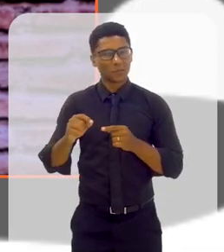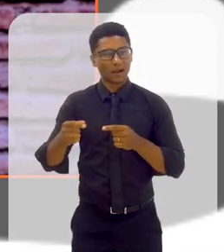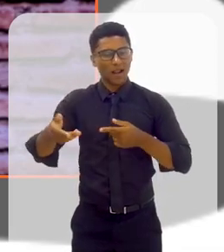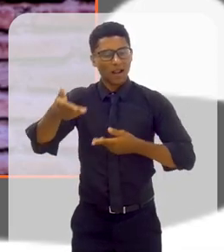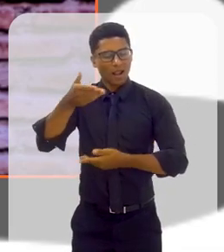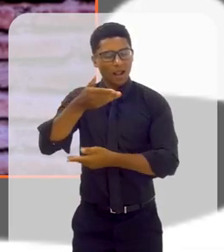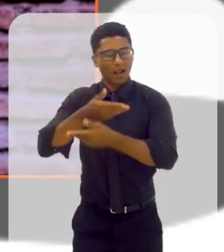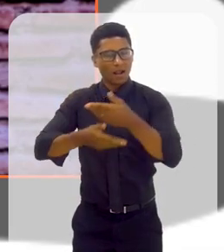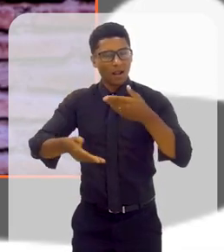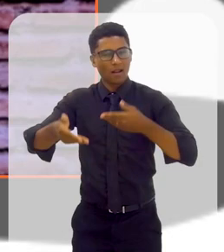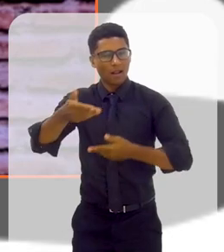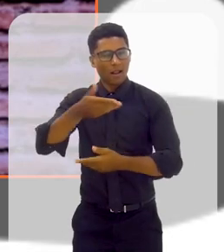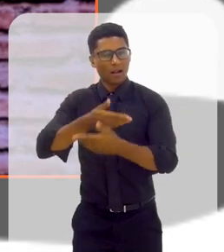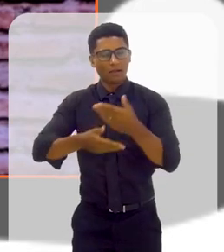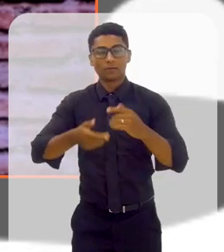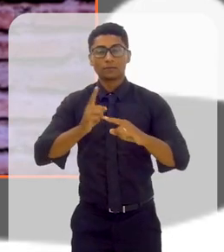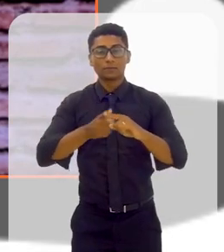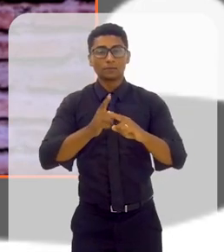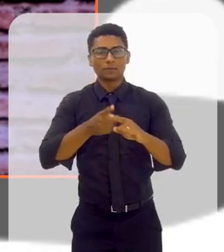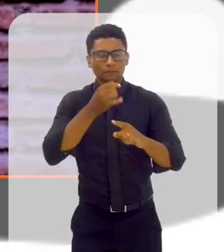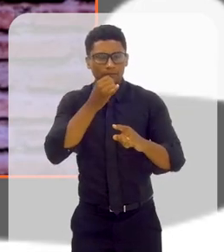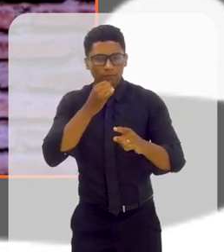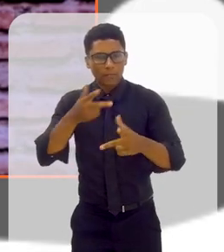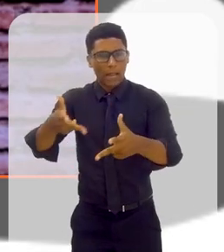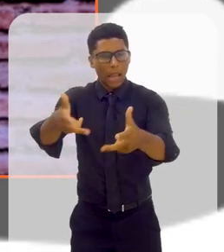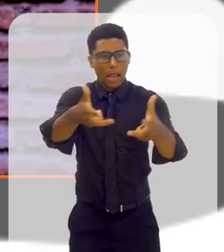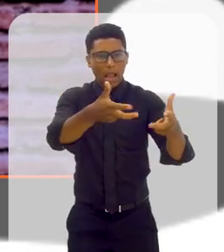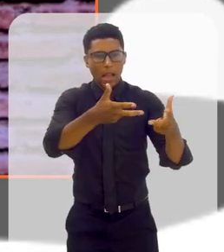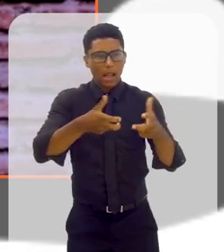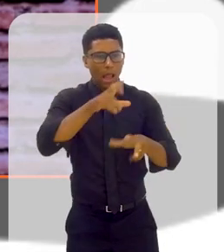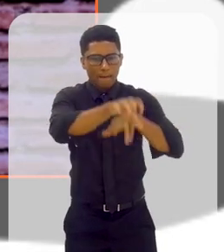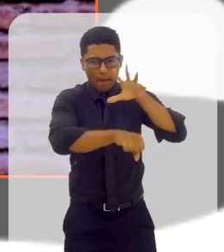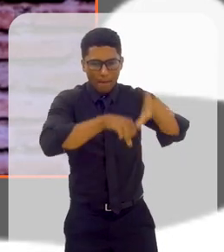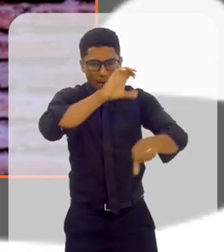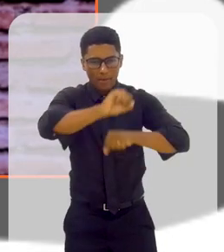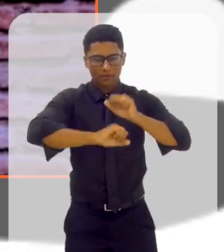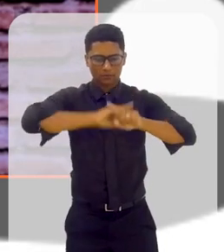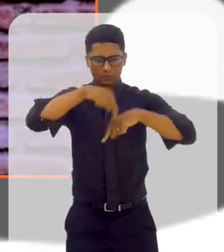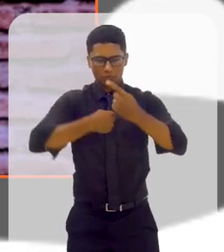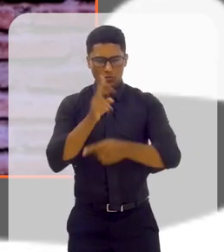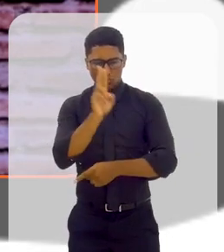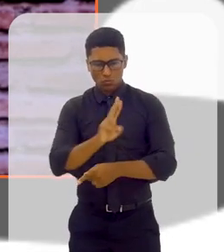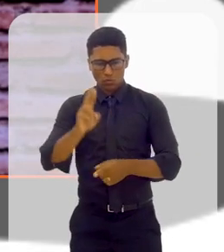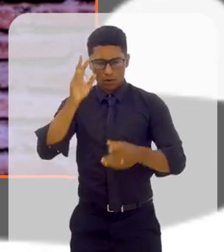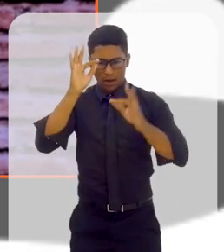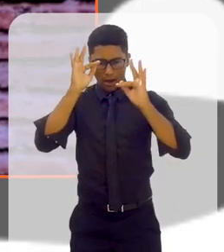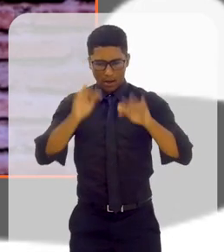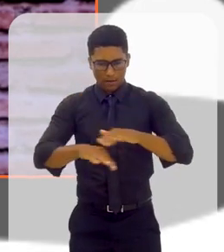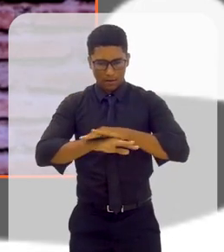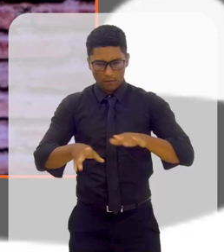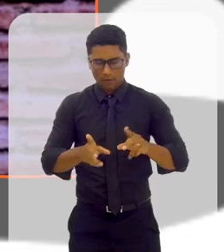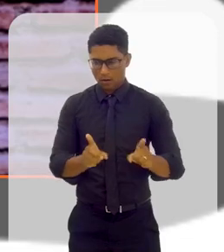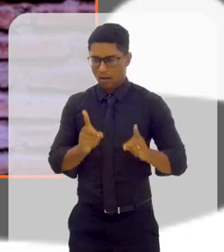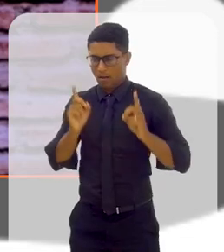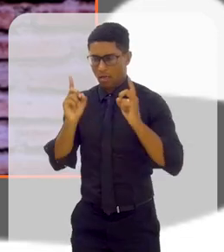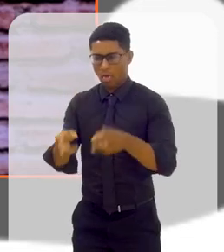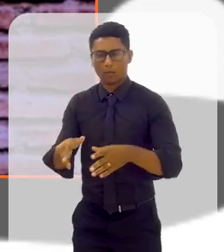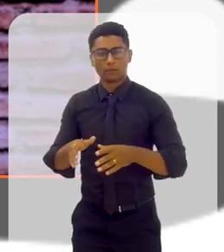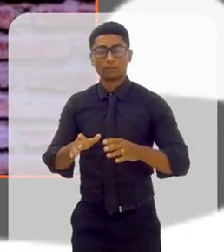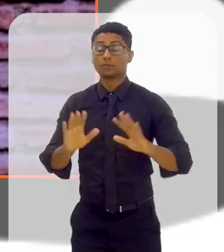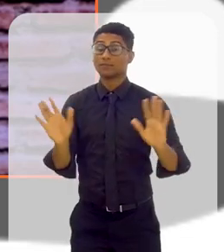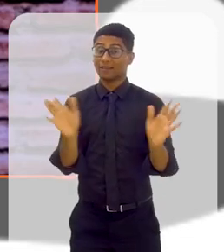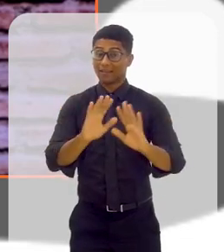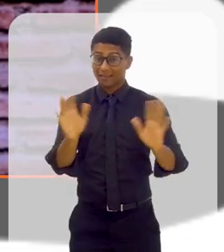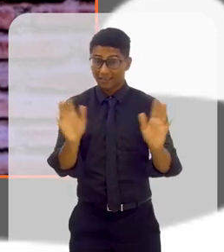seja necessário extrair materiais virgens e descartar esse produto. Para que eu possa explicar um pouco melhor a economia circular, eu me